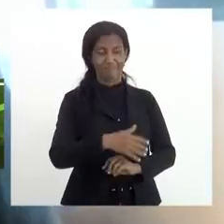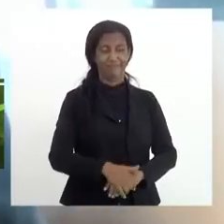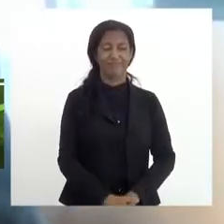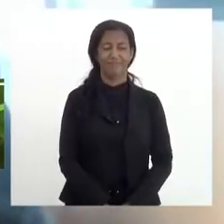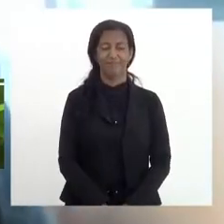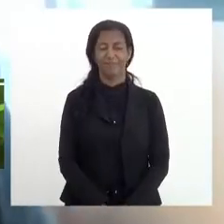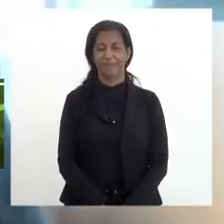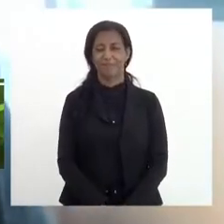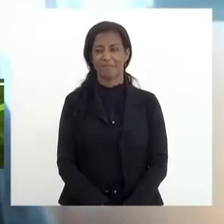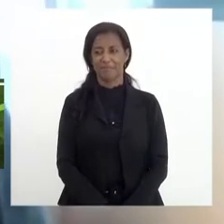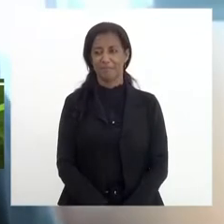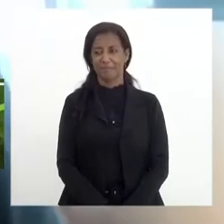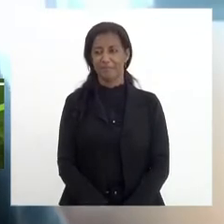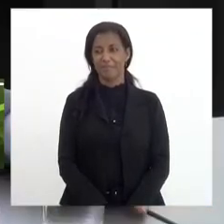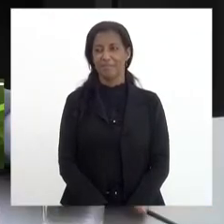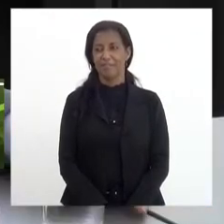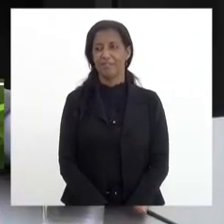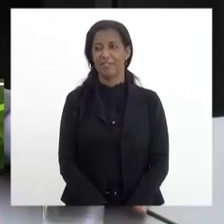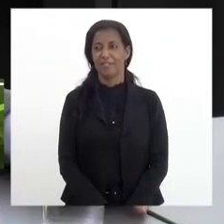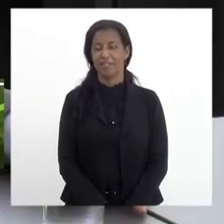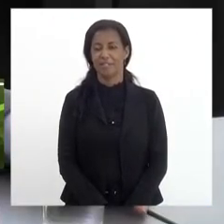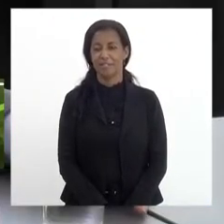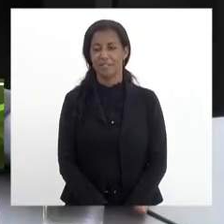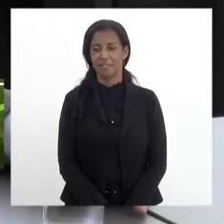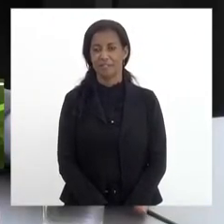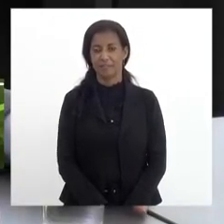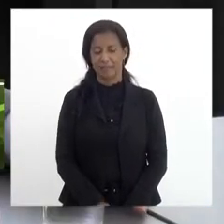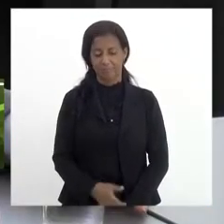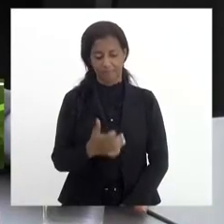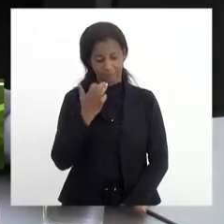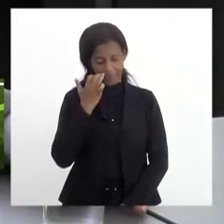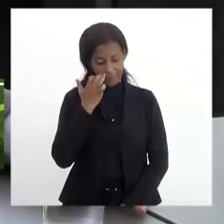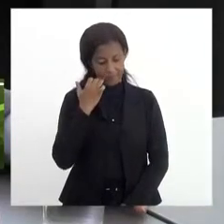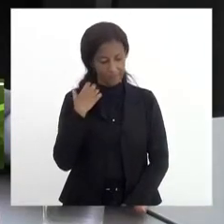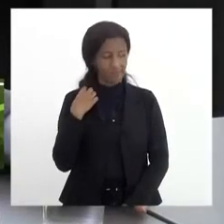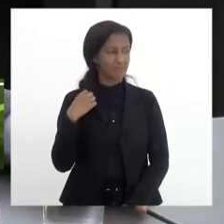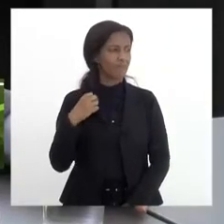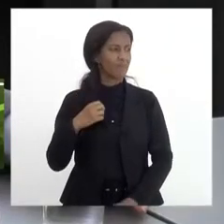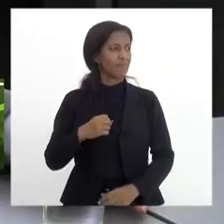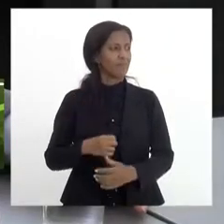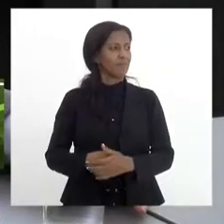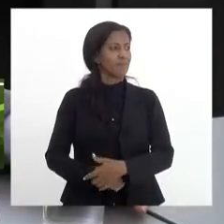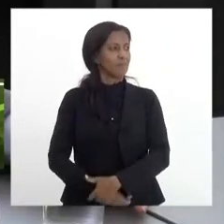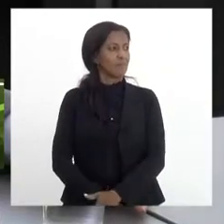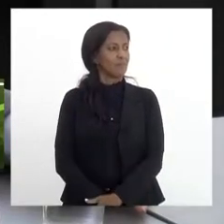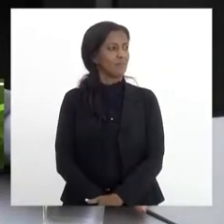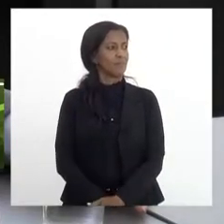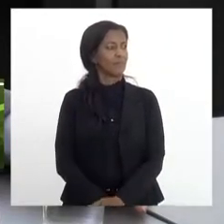É.